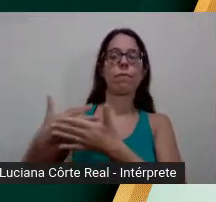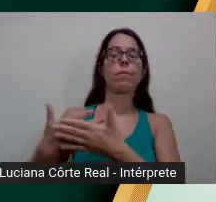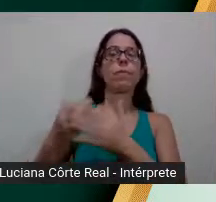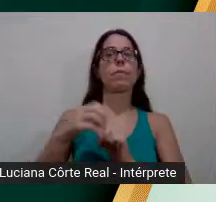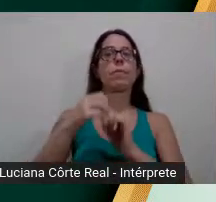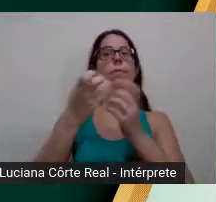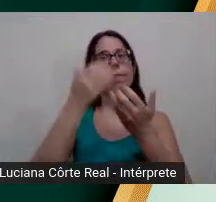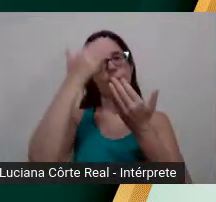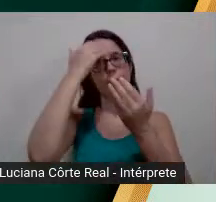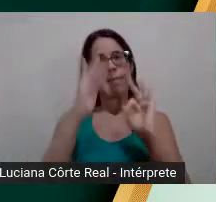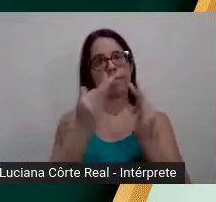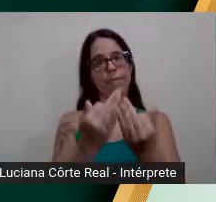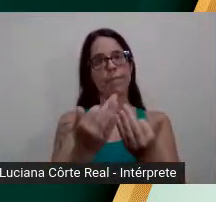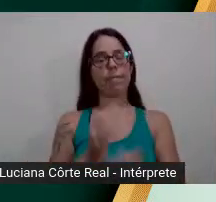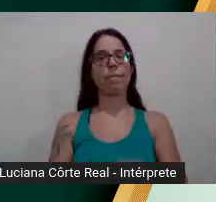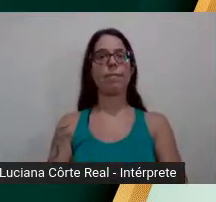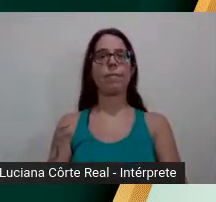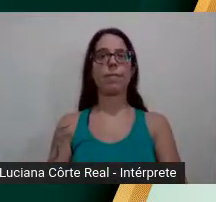família.